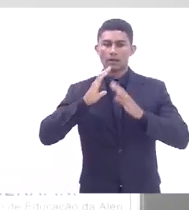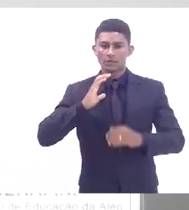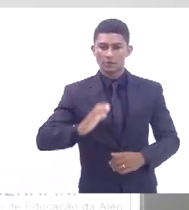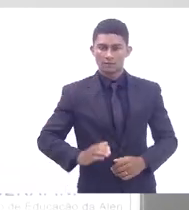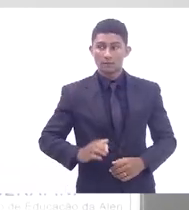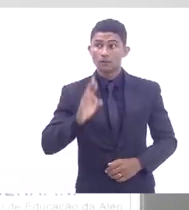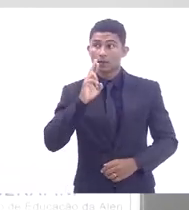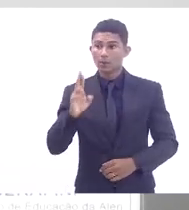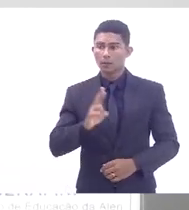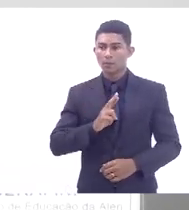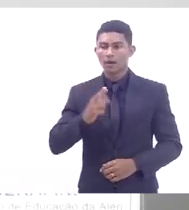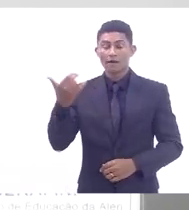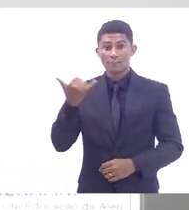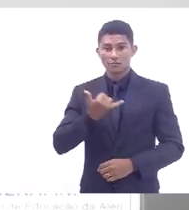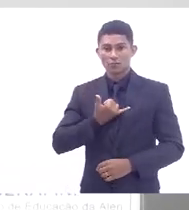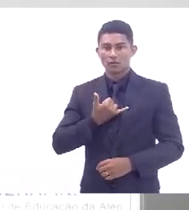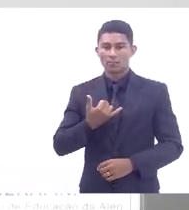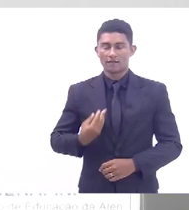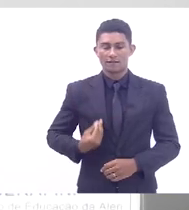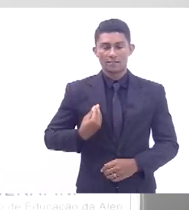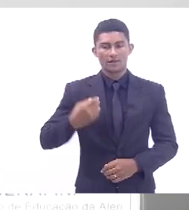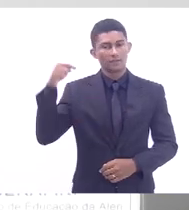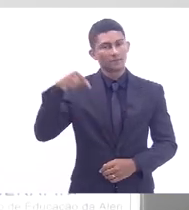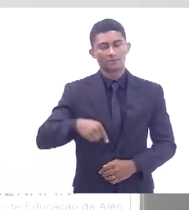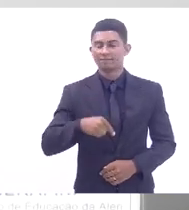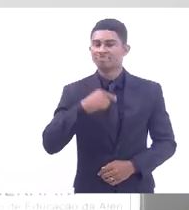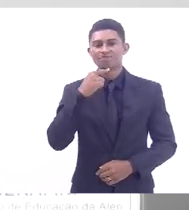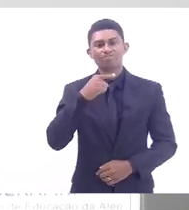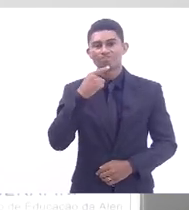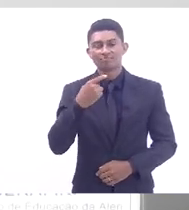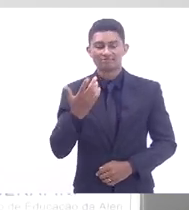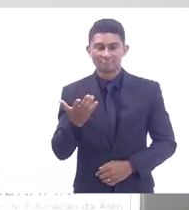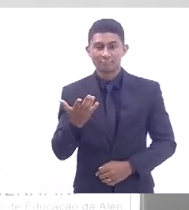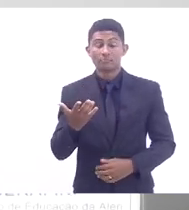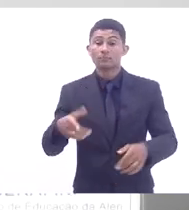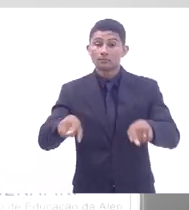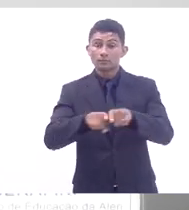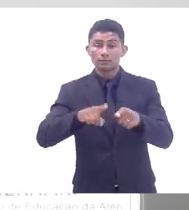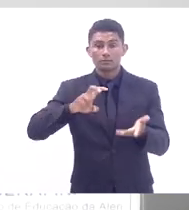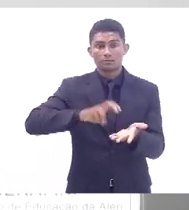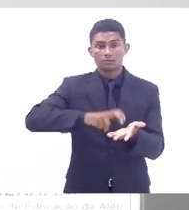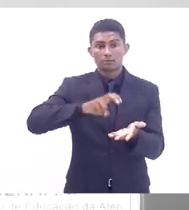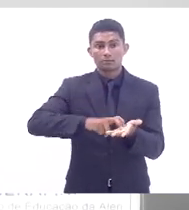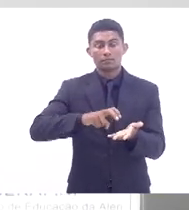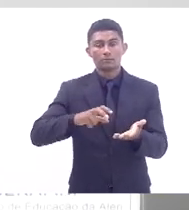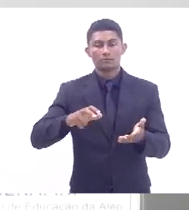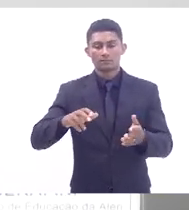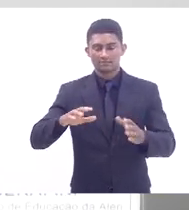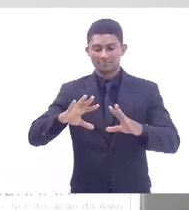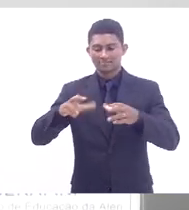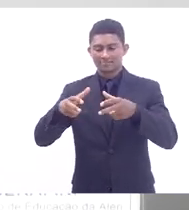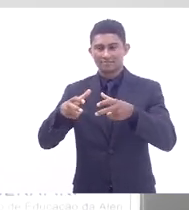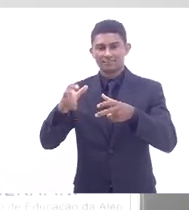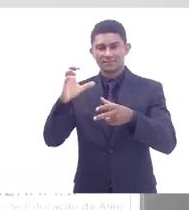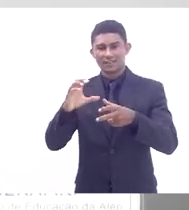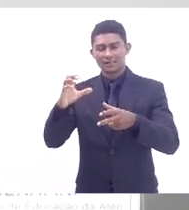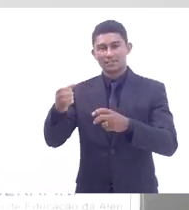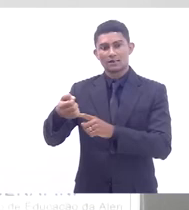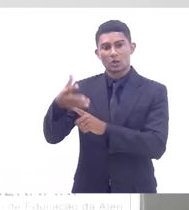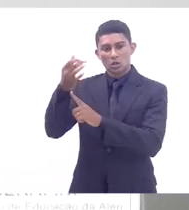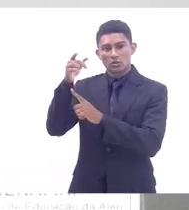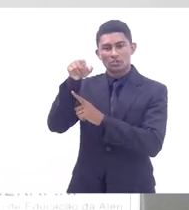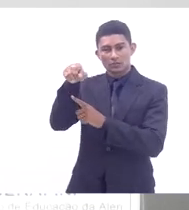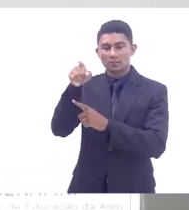poderiam estar presente e agora pela manhã entramos em contato também com a ciência e tecnologia e também nos